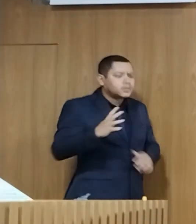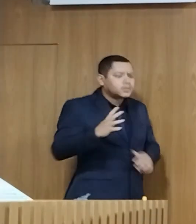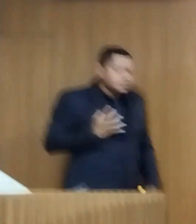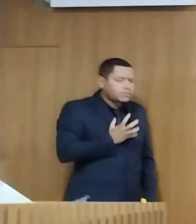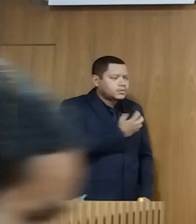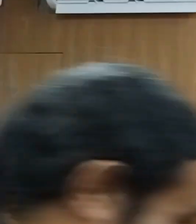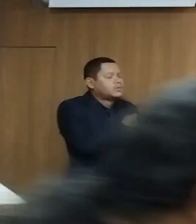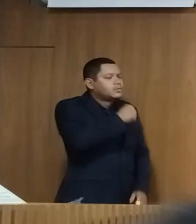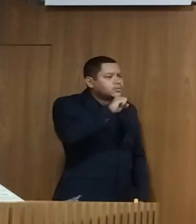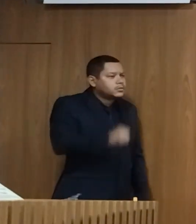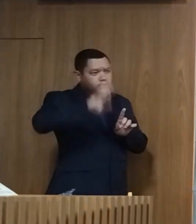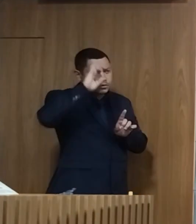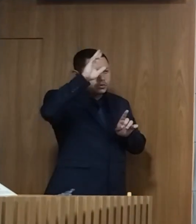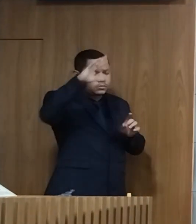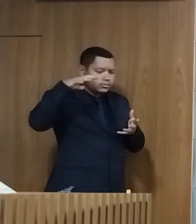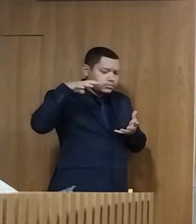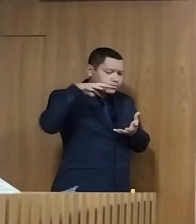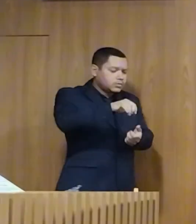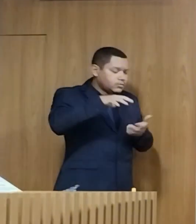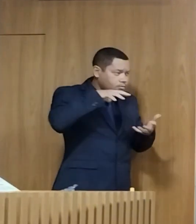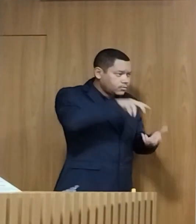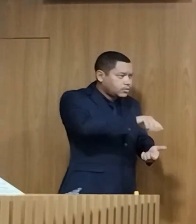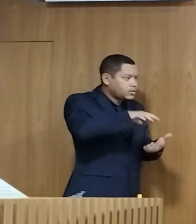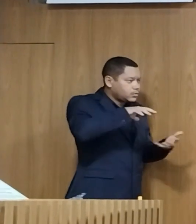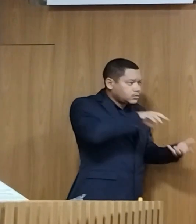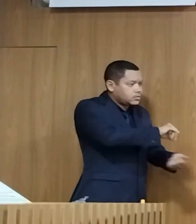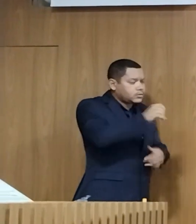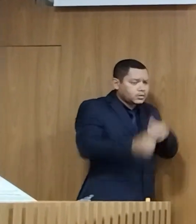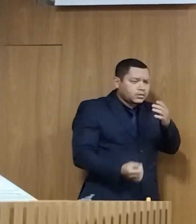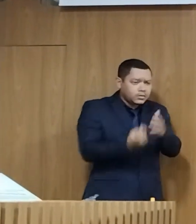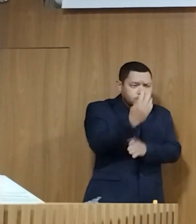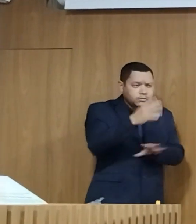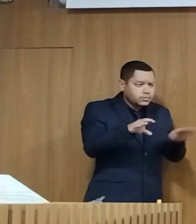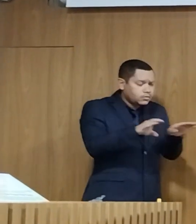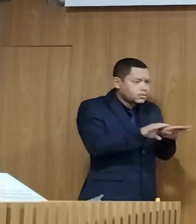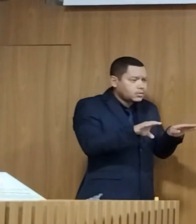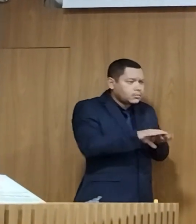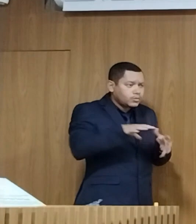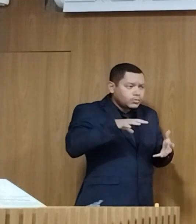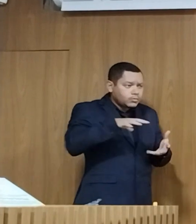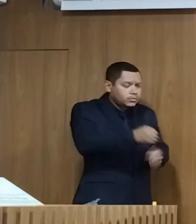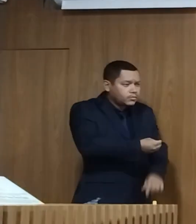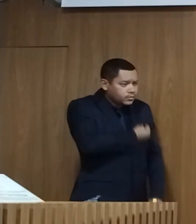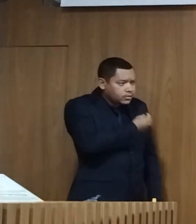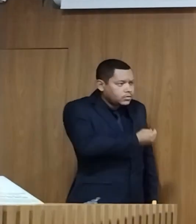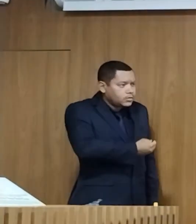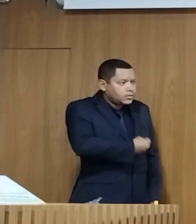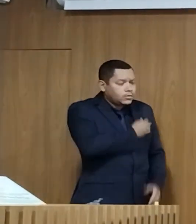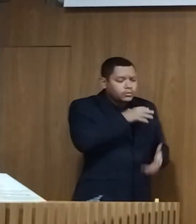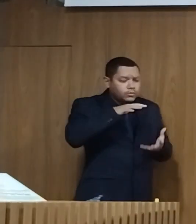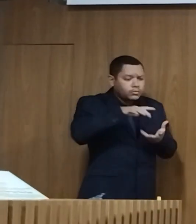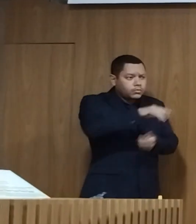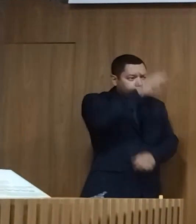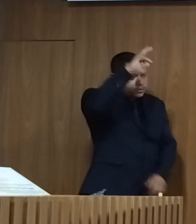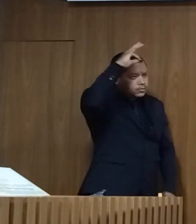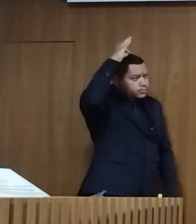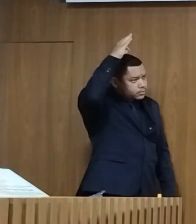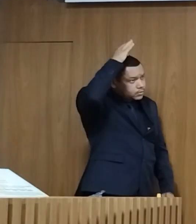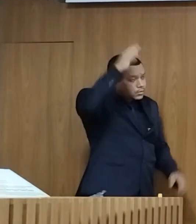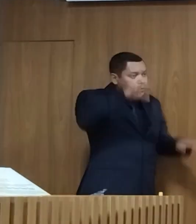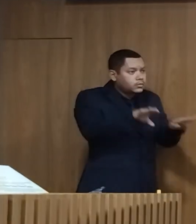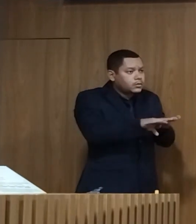salvação. E essa eleição, Senhor da criação, Senhor do mundo físico, Senhor do mundo espiritual.